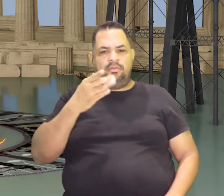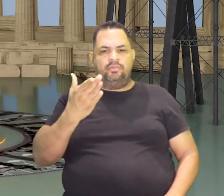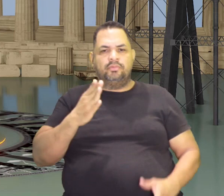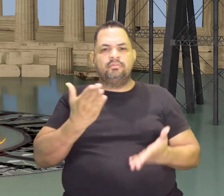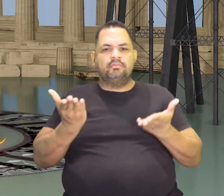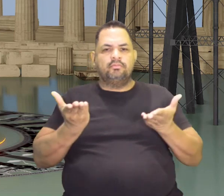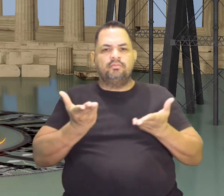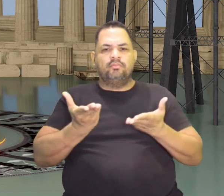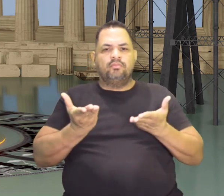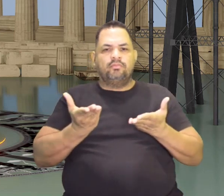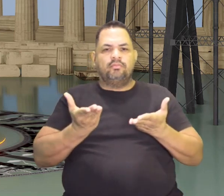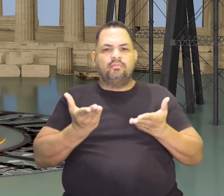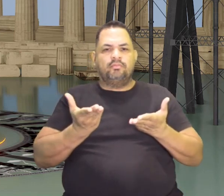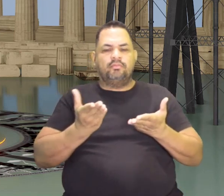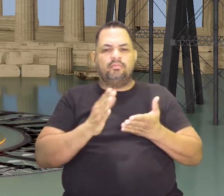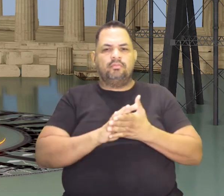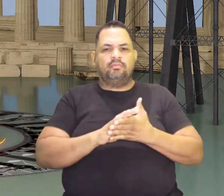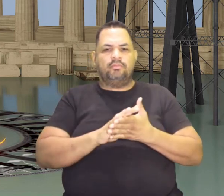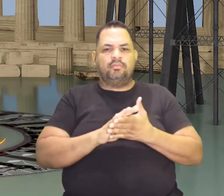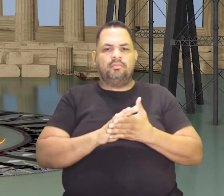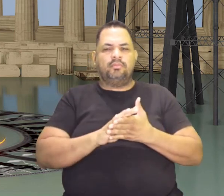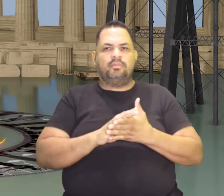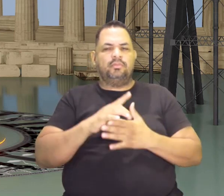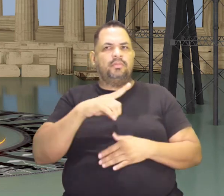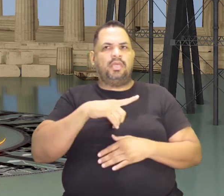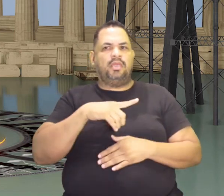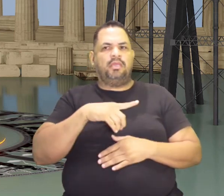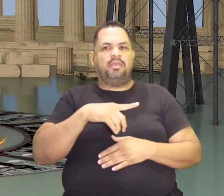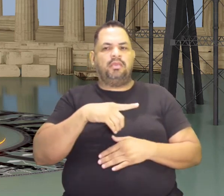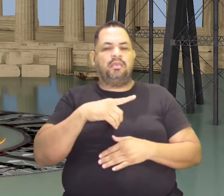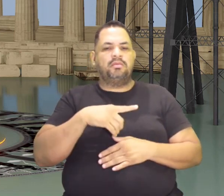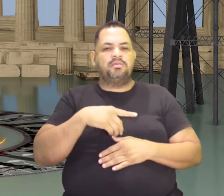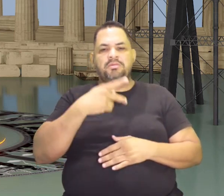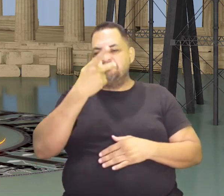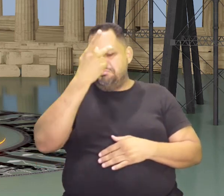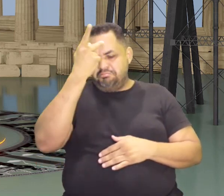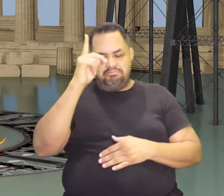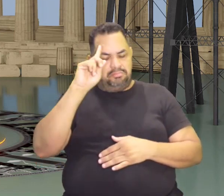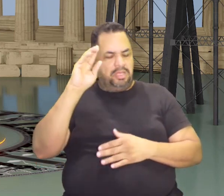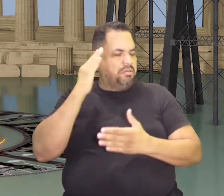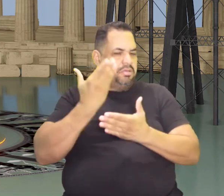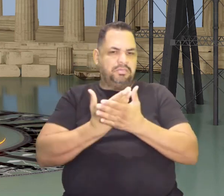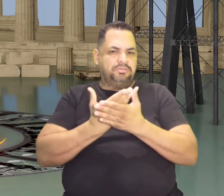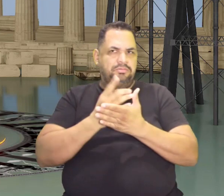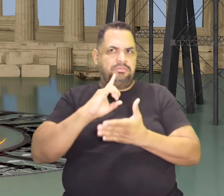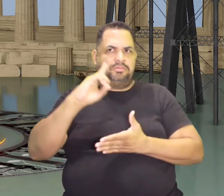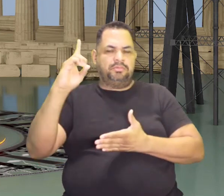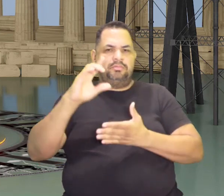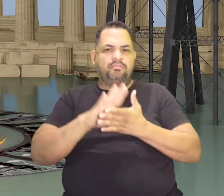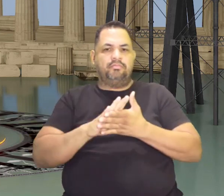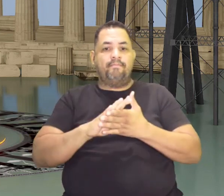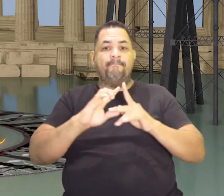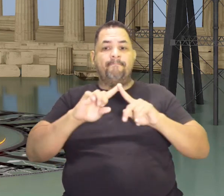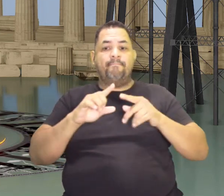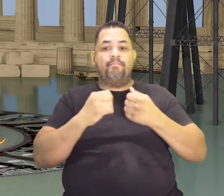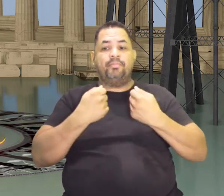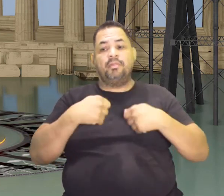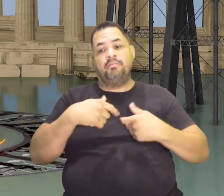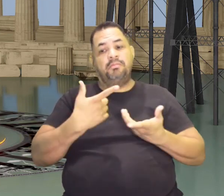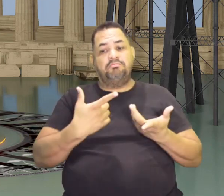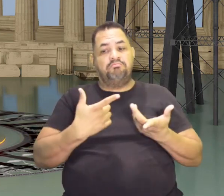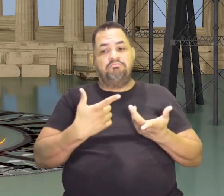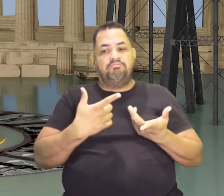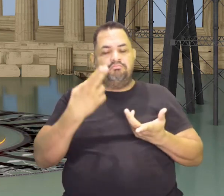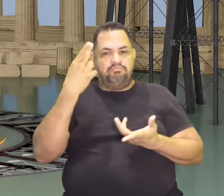algo, certo? Vai ter até aquele que vai dizer que não acredita na existência. Mas é uma cogitações que a gente vai,